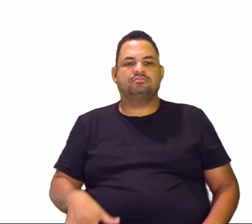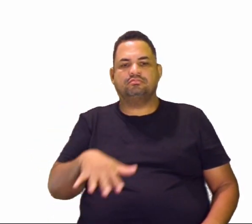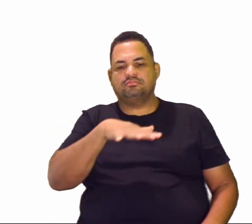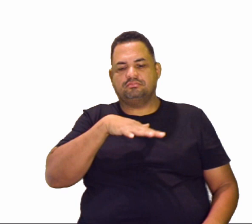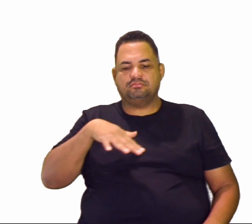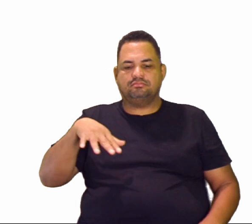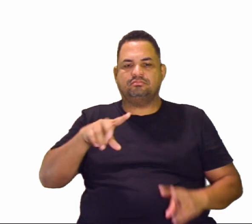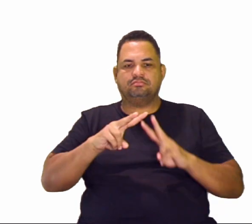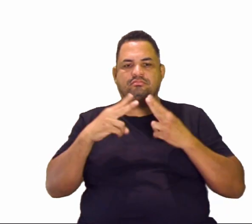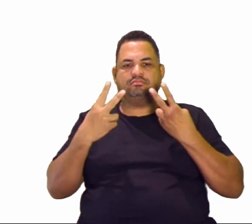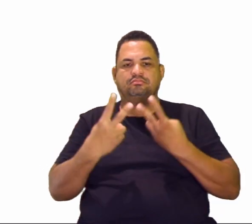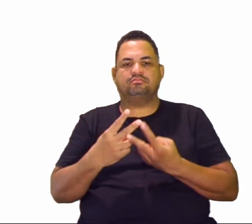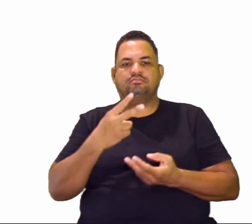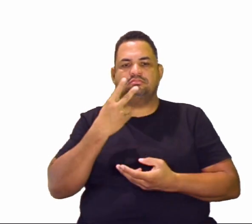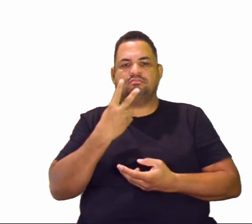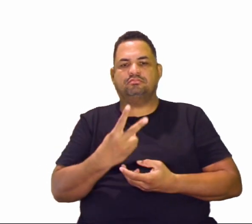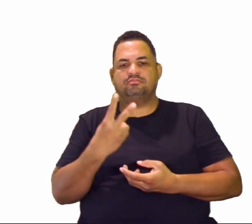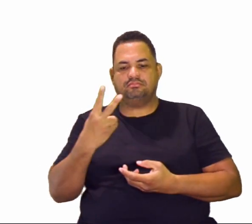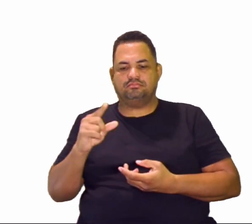ocupa o volume de